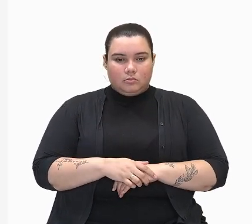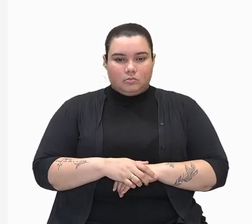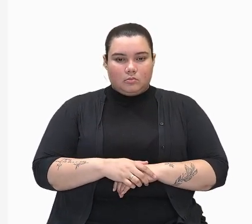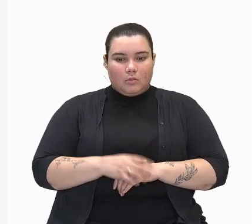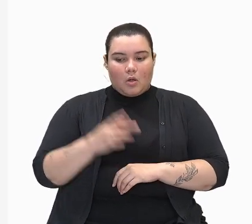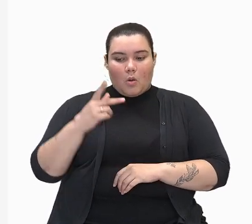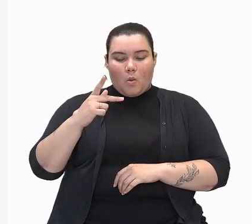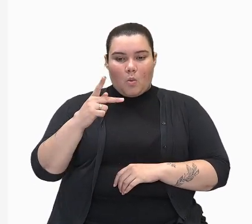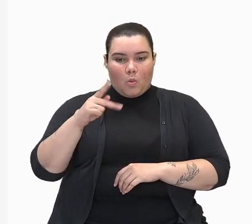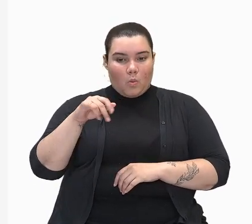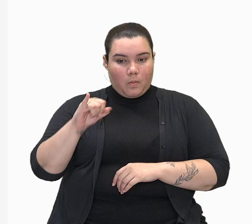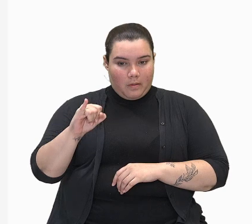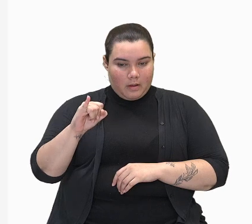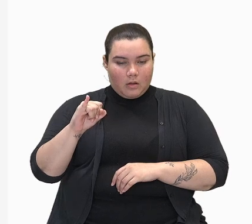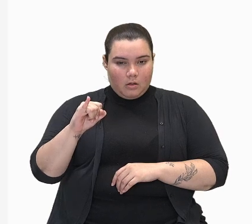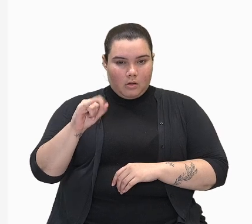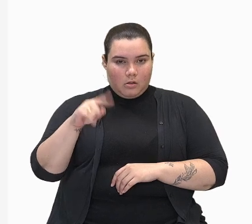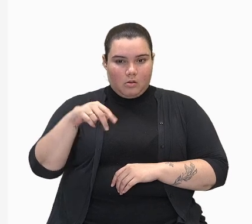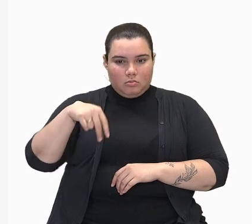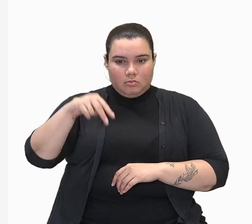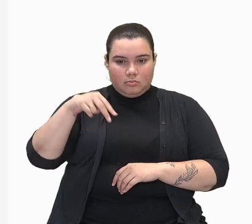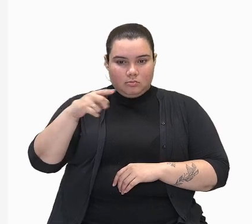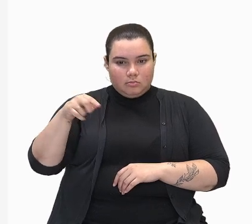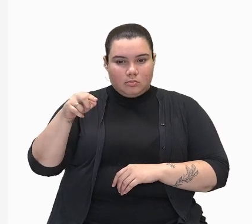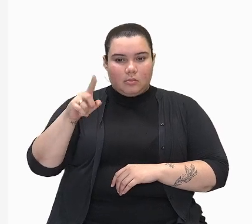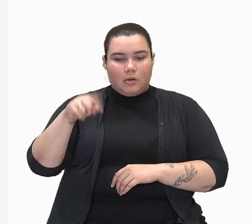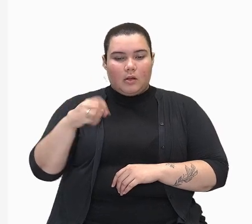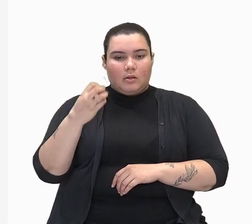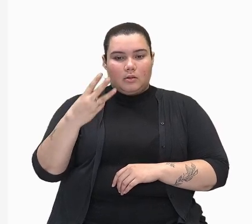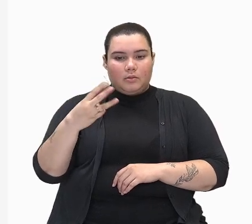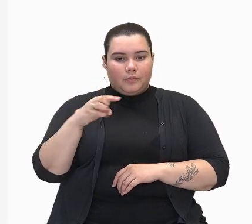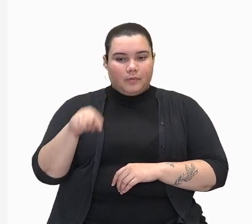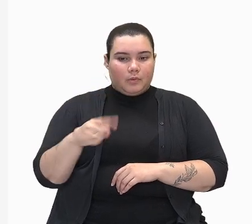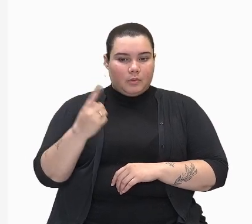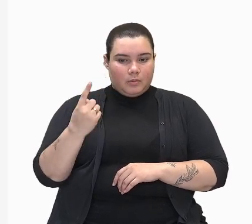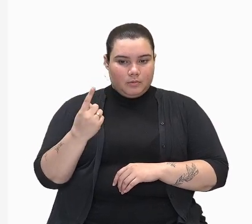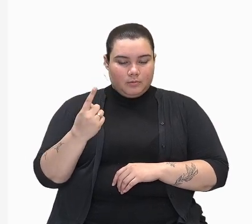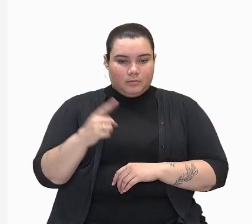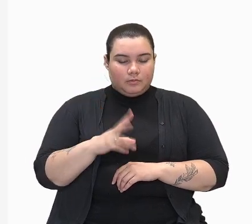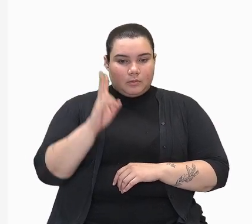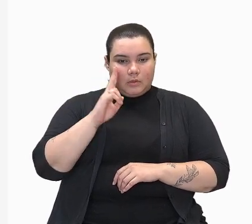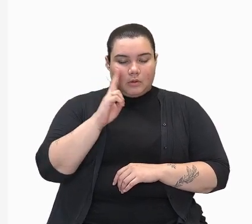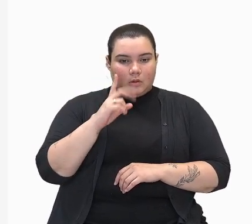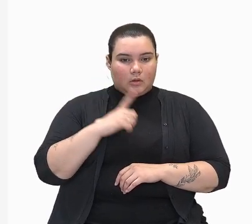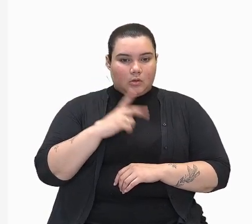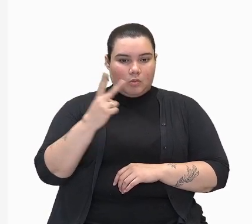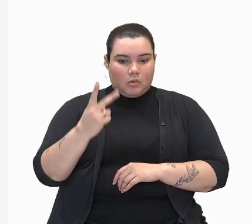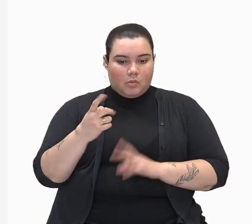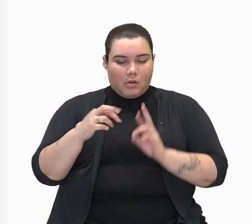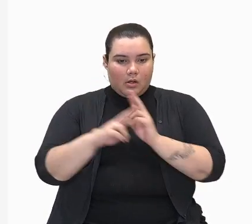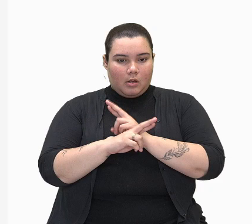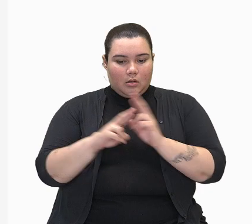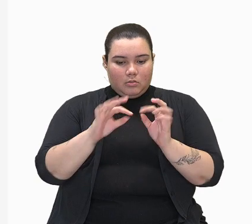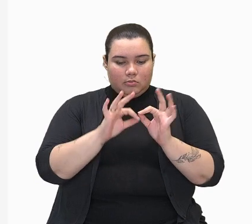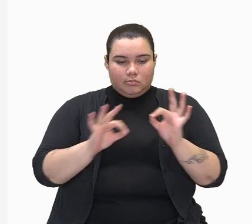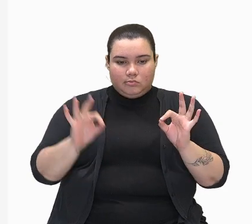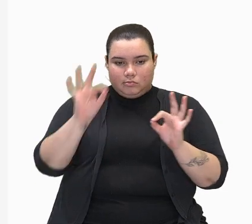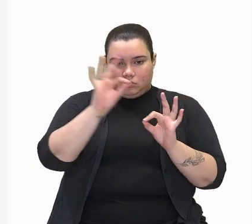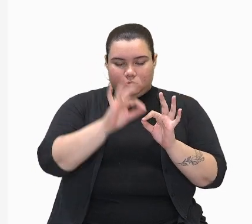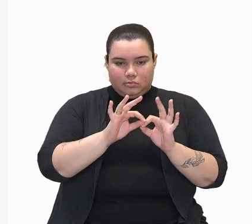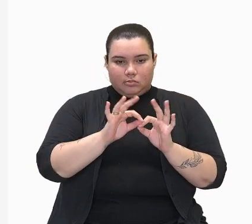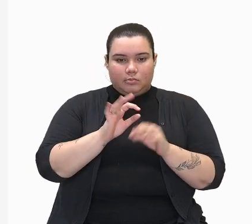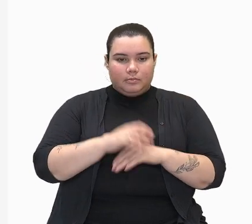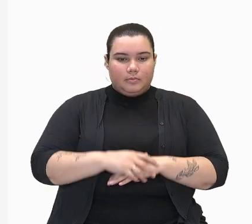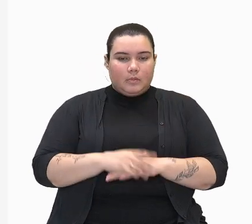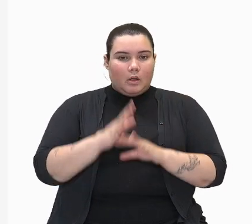considerando o π igual a 3,1, tá? Lembrando que nós temos duas coisas com relação à circunferência, né? Ou a gente calcula